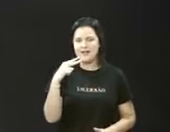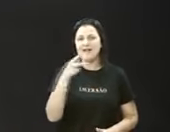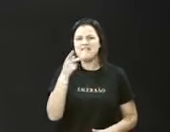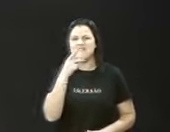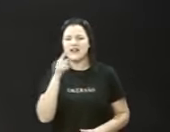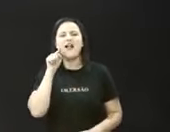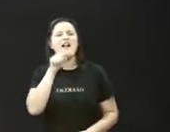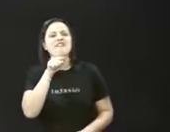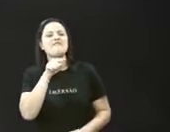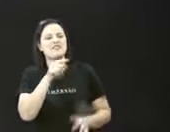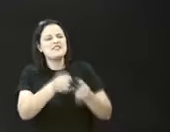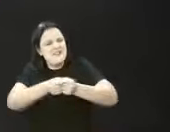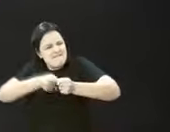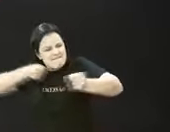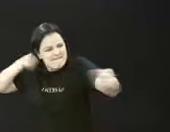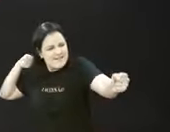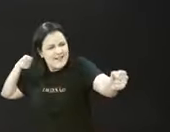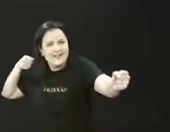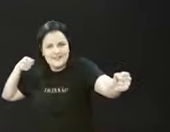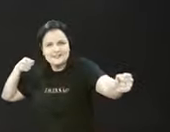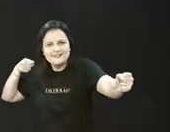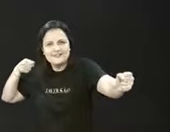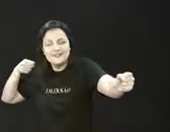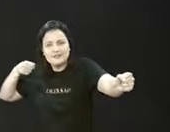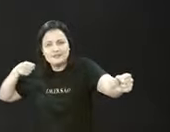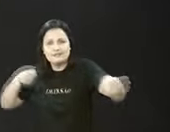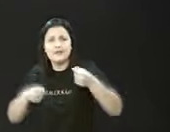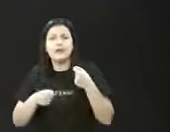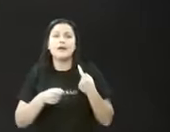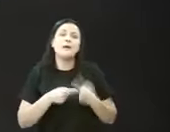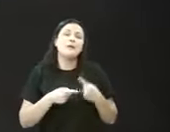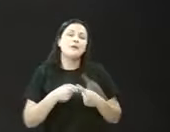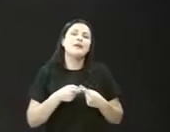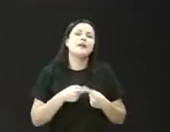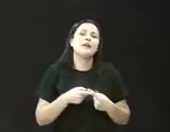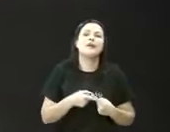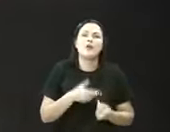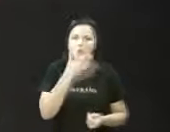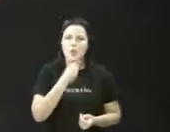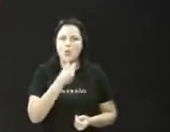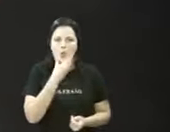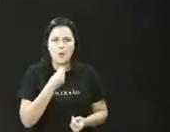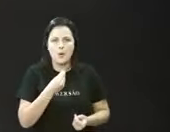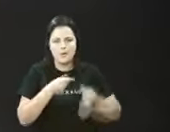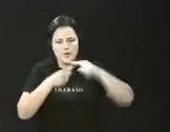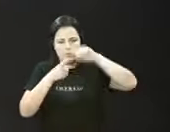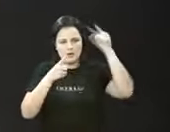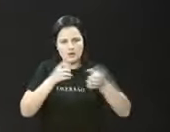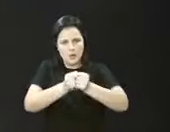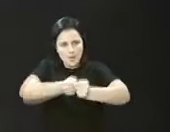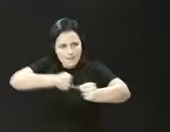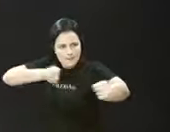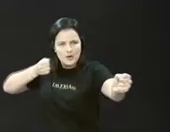porque fica escondido na aljava do arqueiro, porque o arqueiro pega com a mão e coloca, porque o arqueiro faz